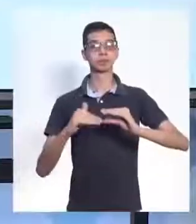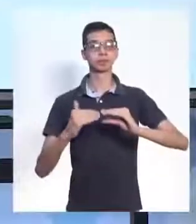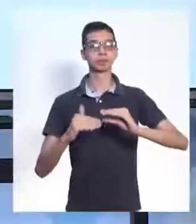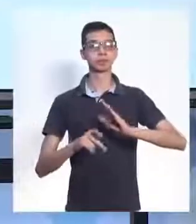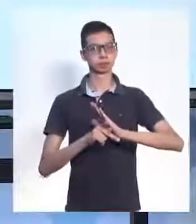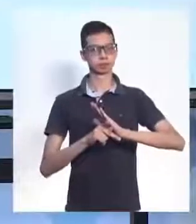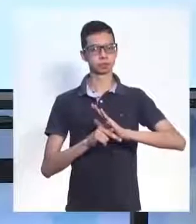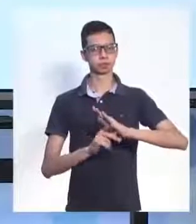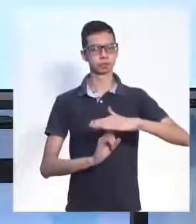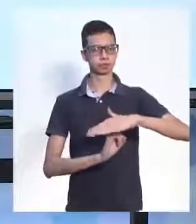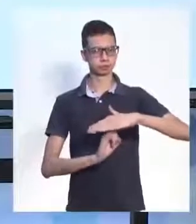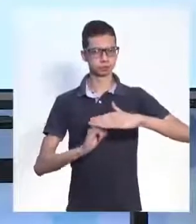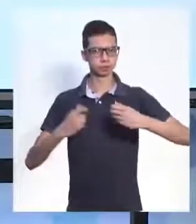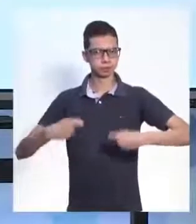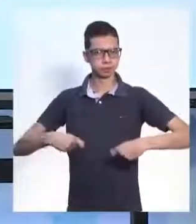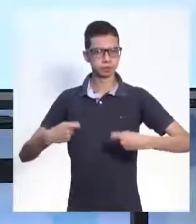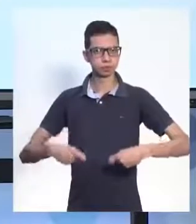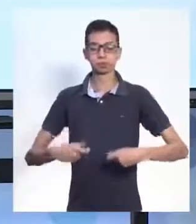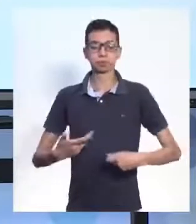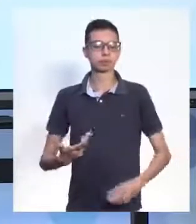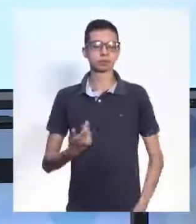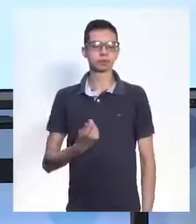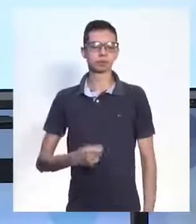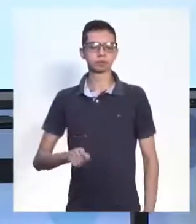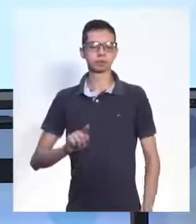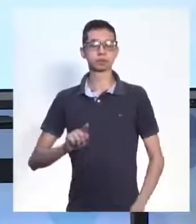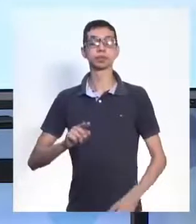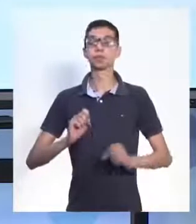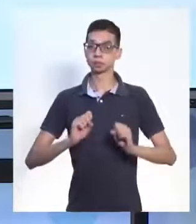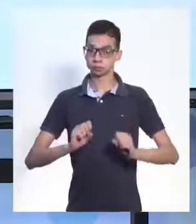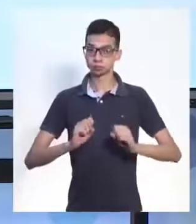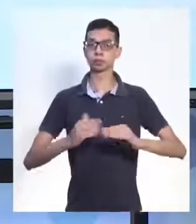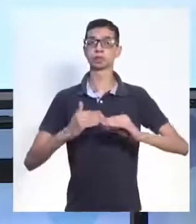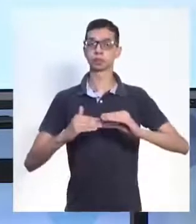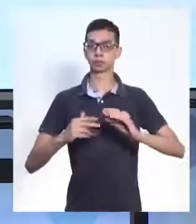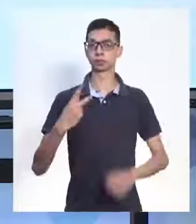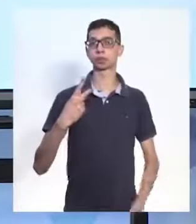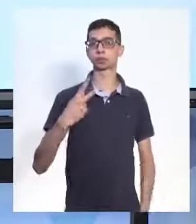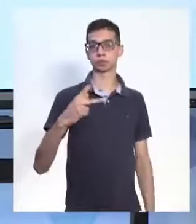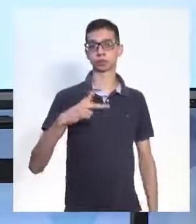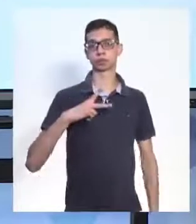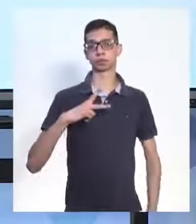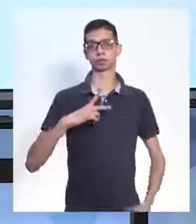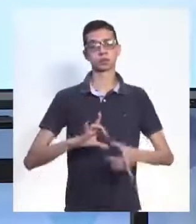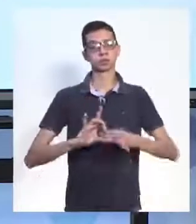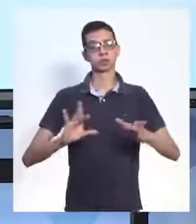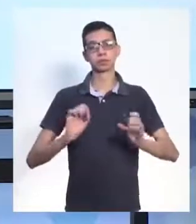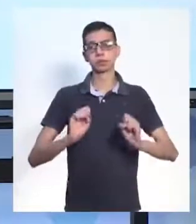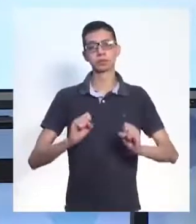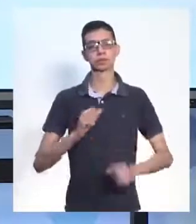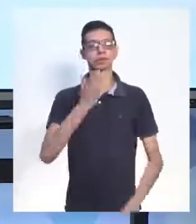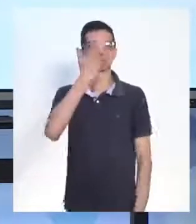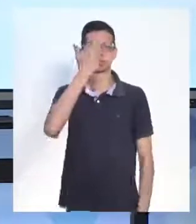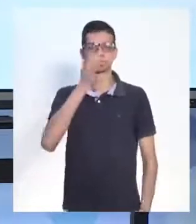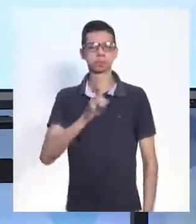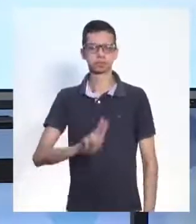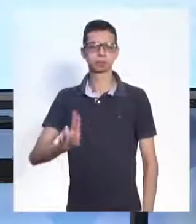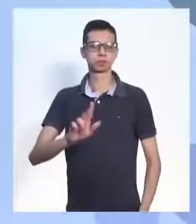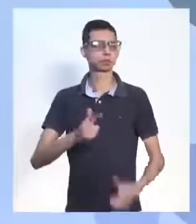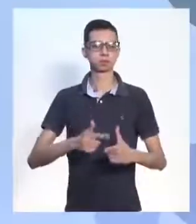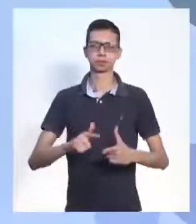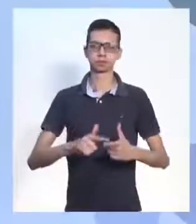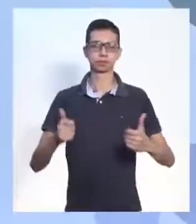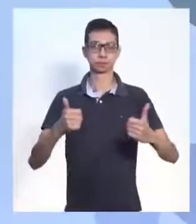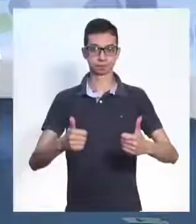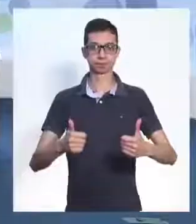tem necessidade. Pode ser o seu e-mail pessoal, não tem problema algum, não. No e-mail aí vocês podem utilizar o que é mais fácil para vocês, sem problema, tá, professores?